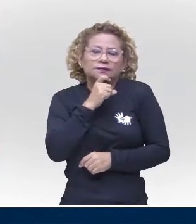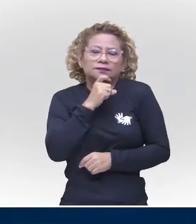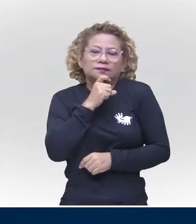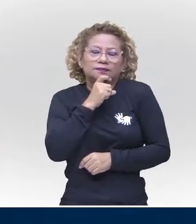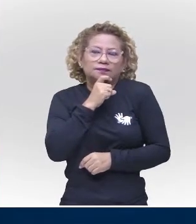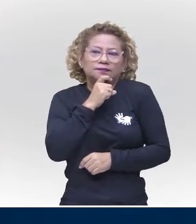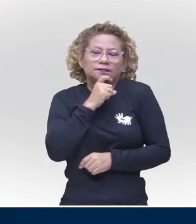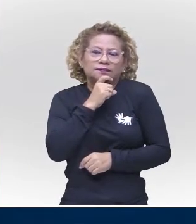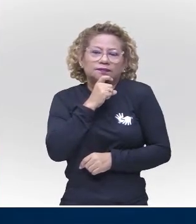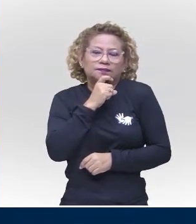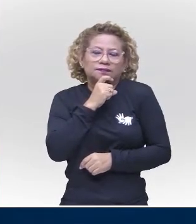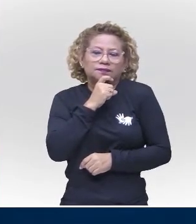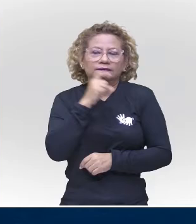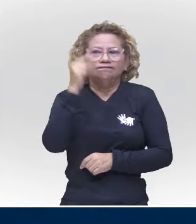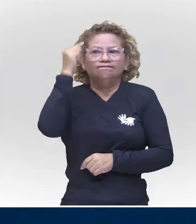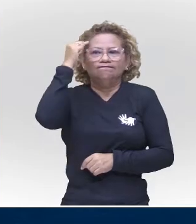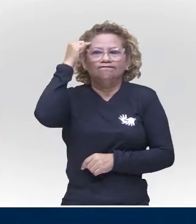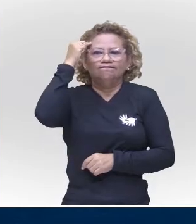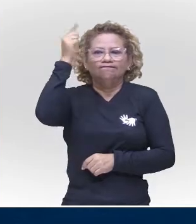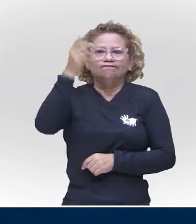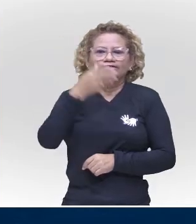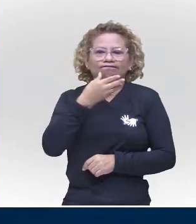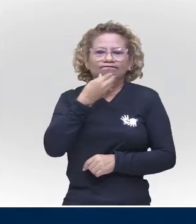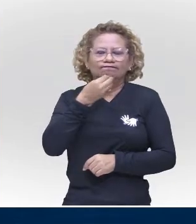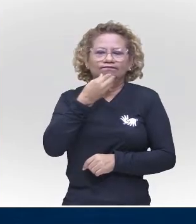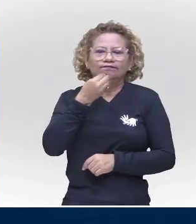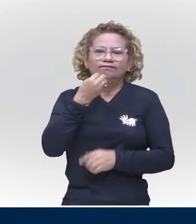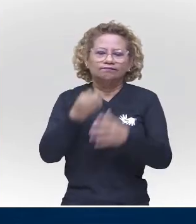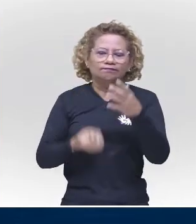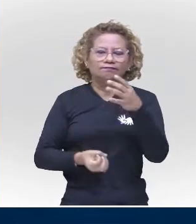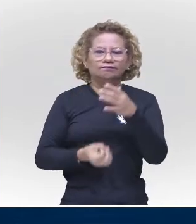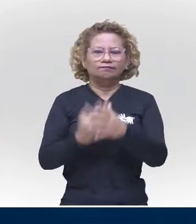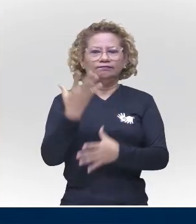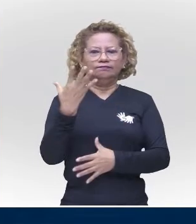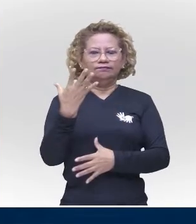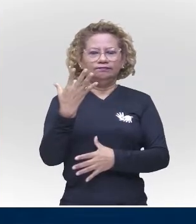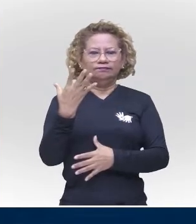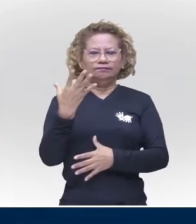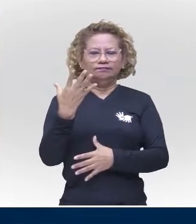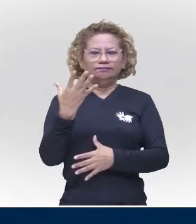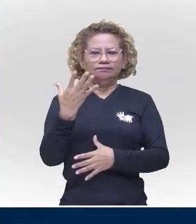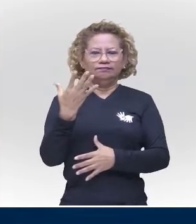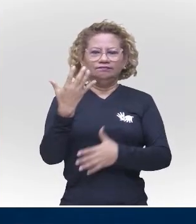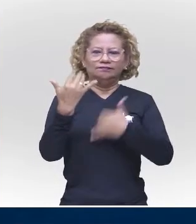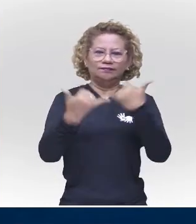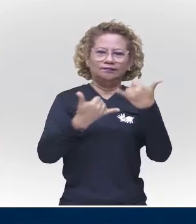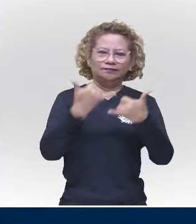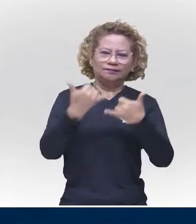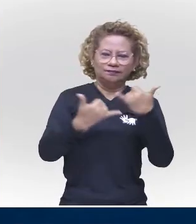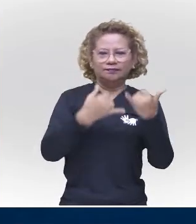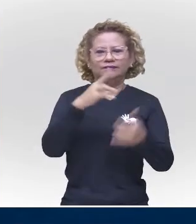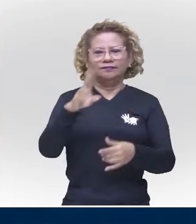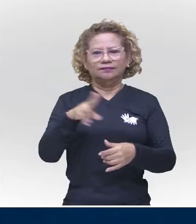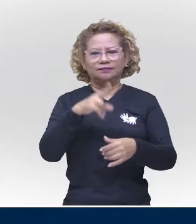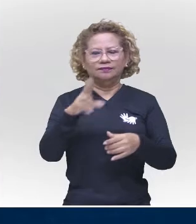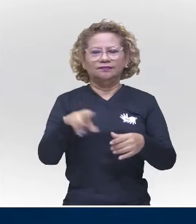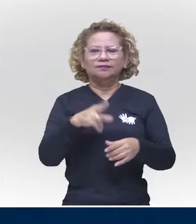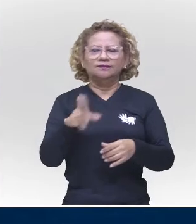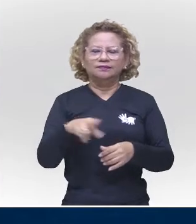brilhante ideia de criar esse jogo usando o quê? Uma cesta de lixo para